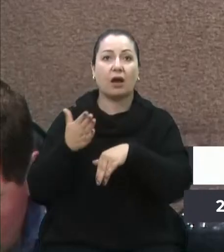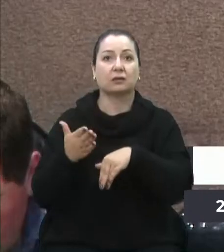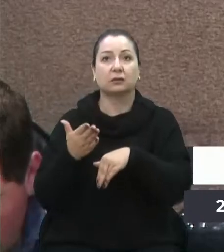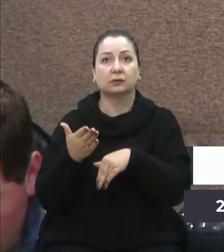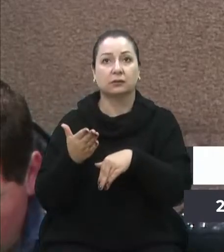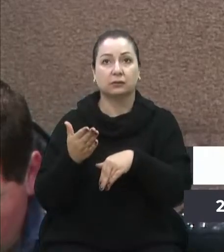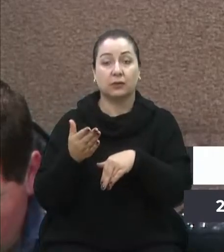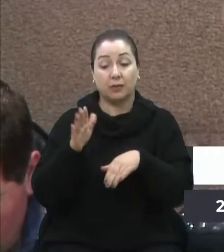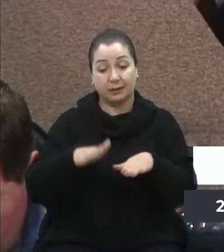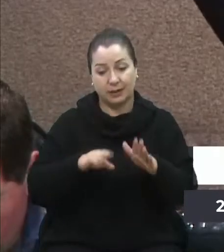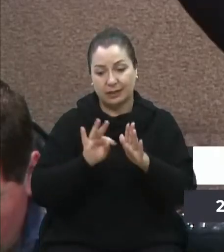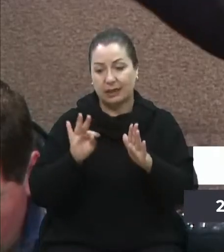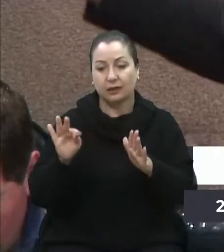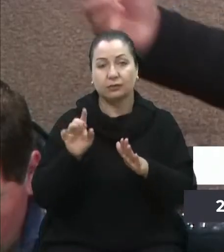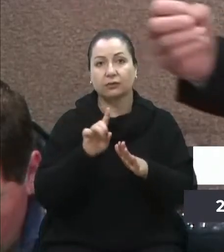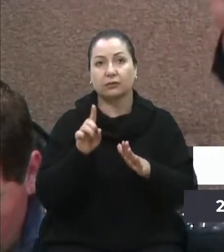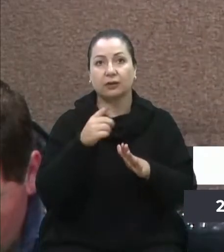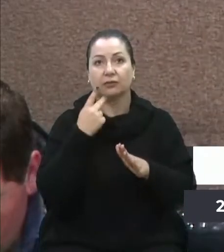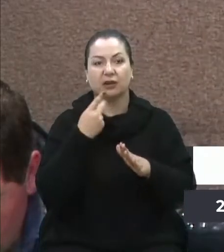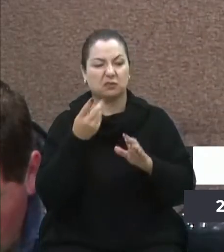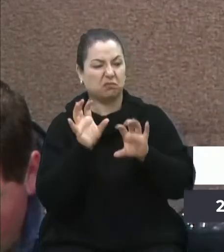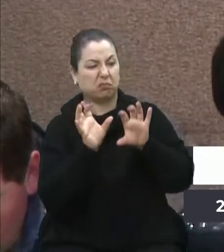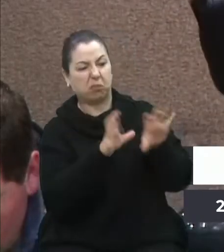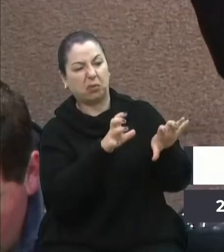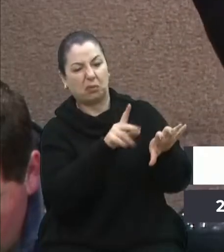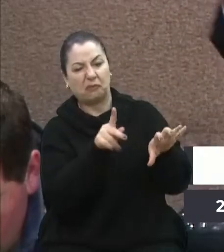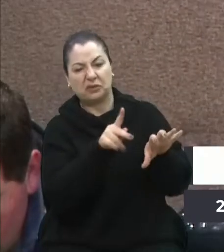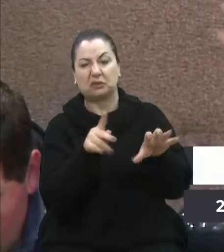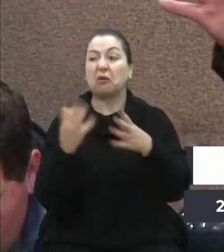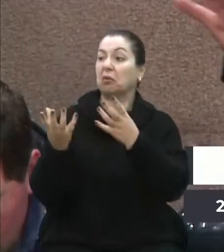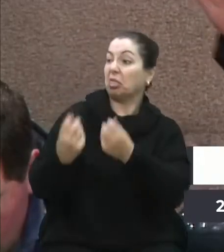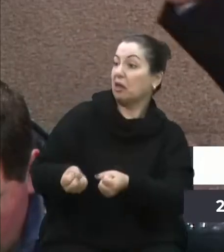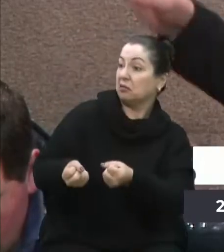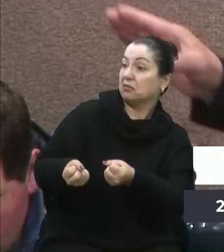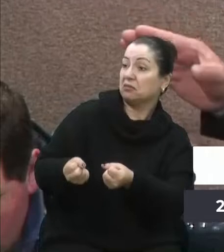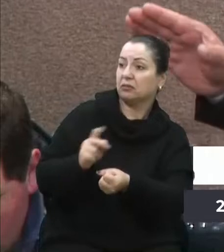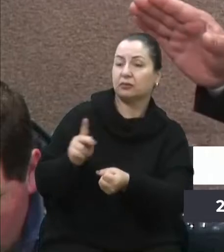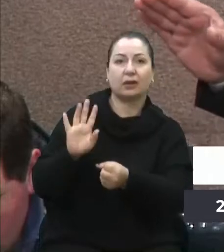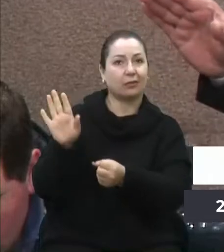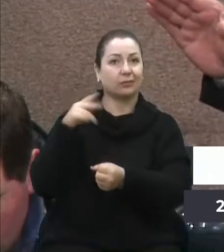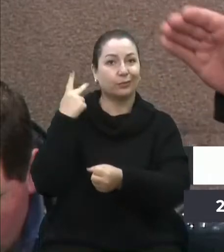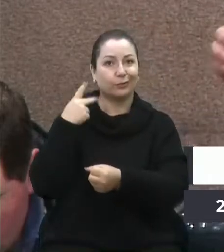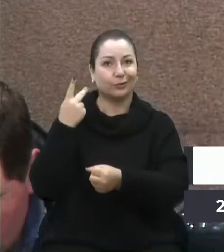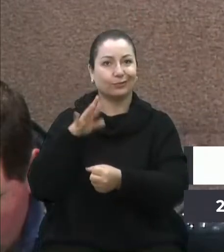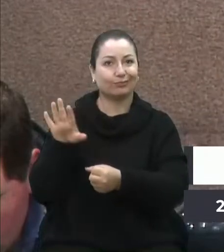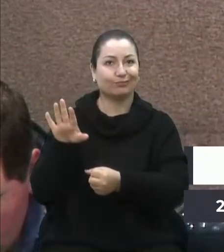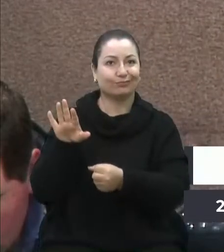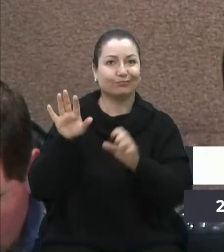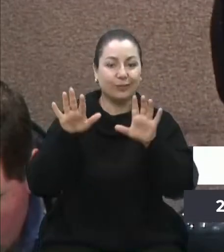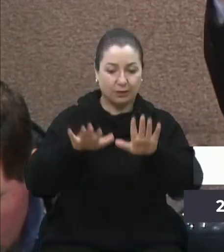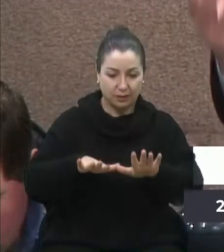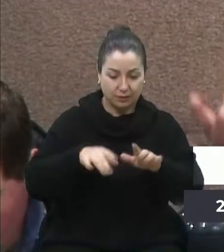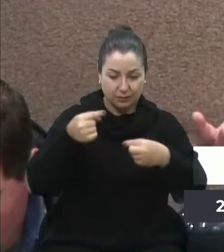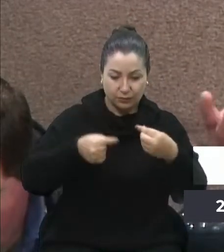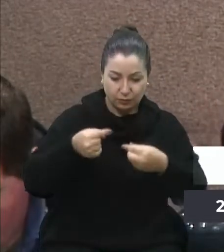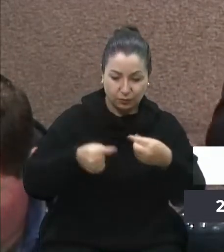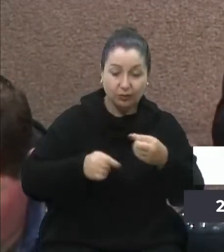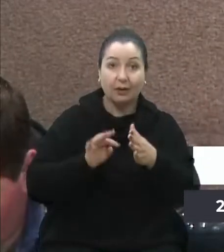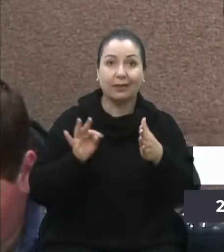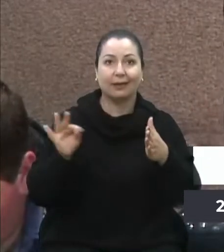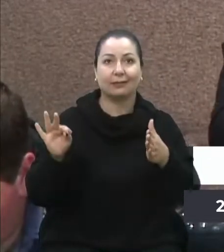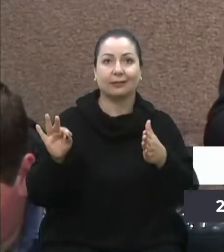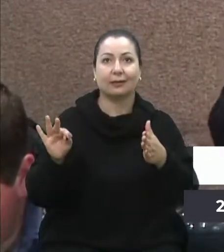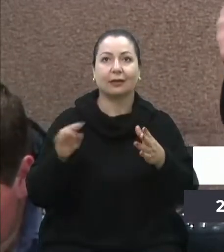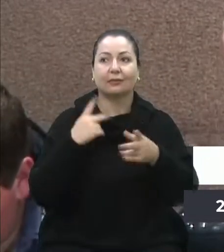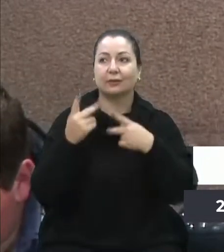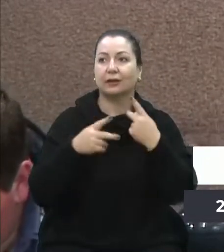não é uma questão de dizer eu sou contra o professor, eu sou a favor, eu sou... Não, isso aí é política. Aqui a gente tem que discutir a técnica. Aí